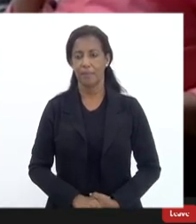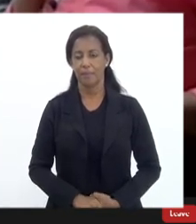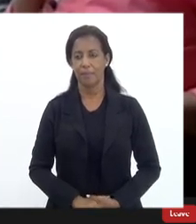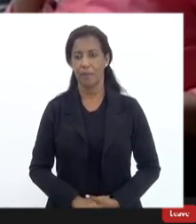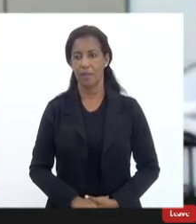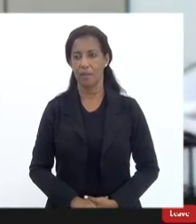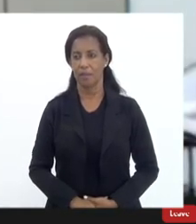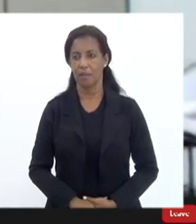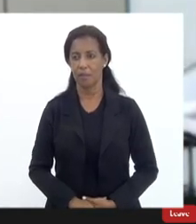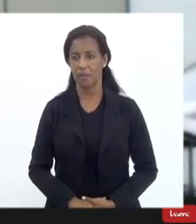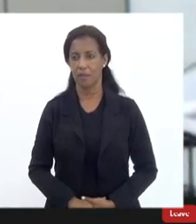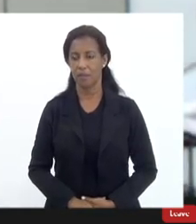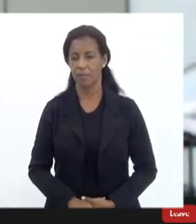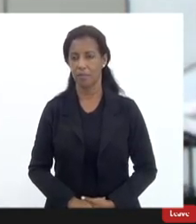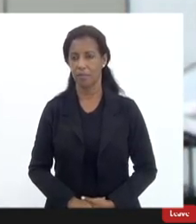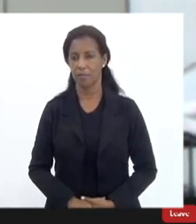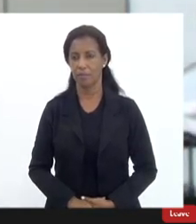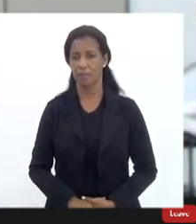Obrigado.